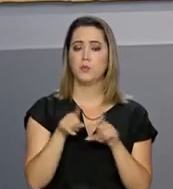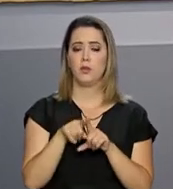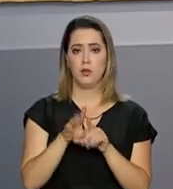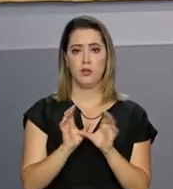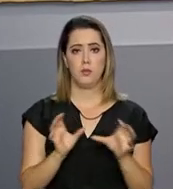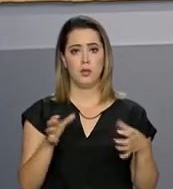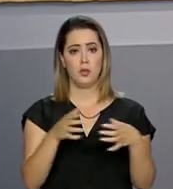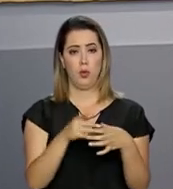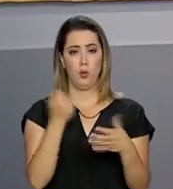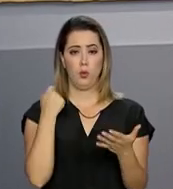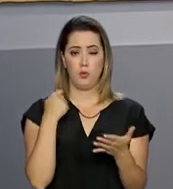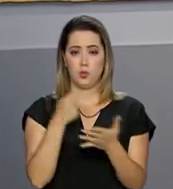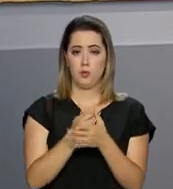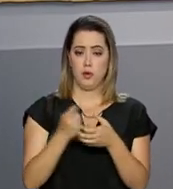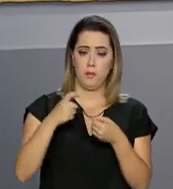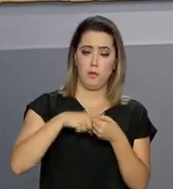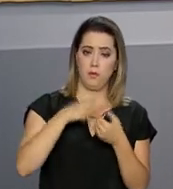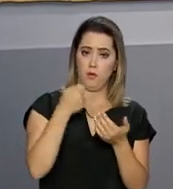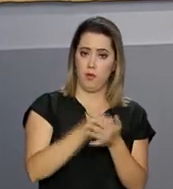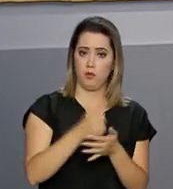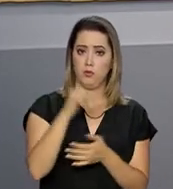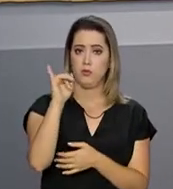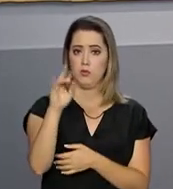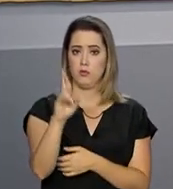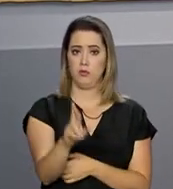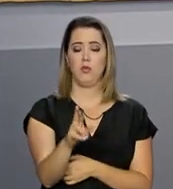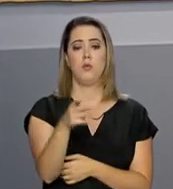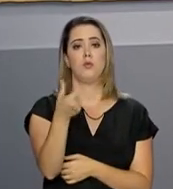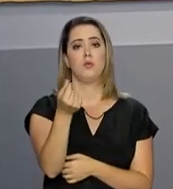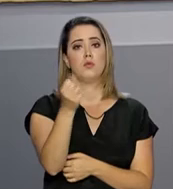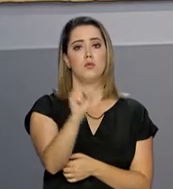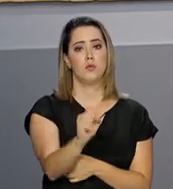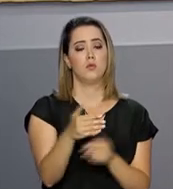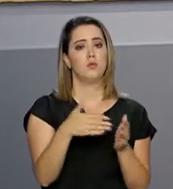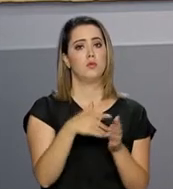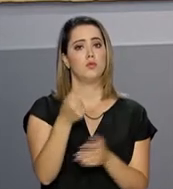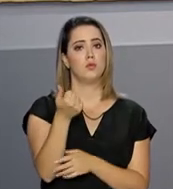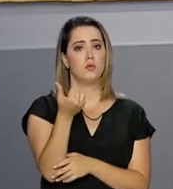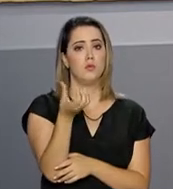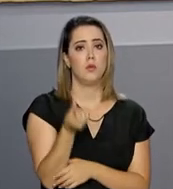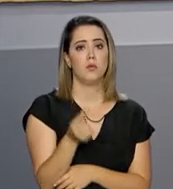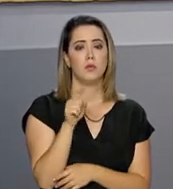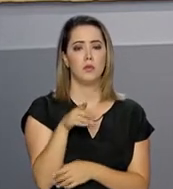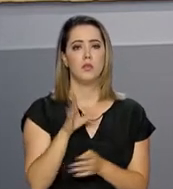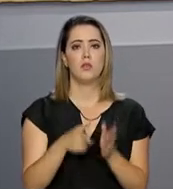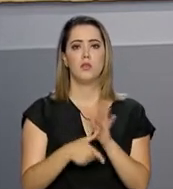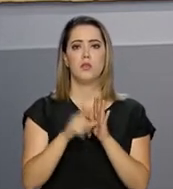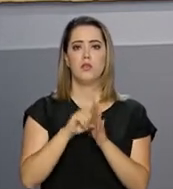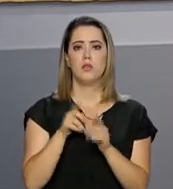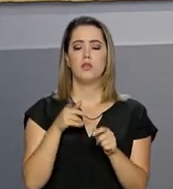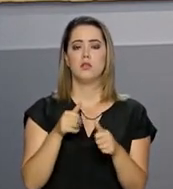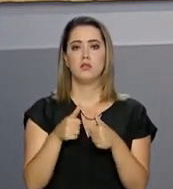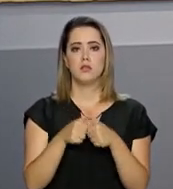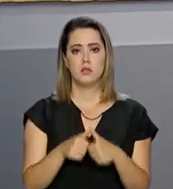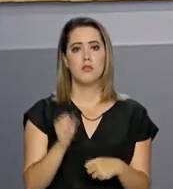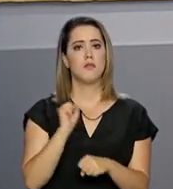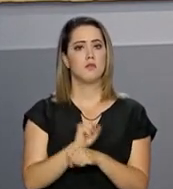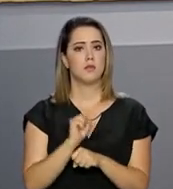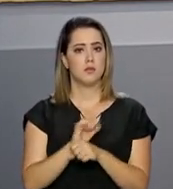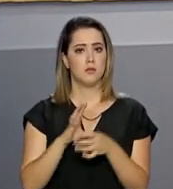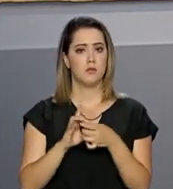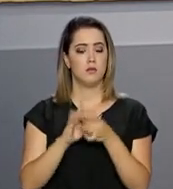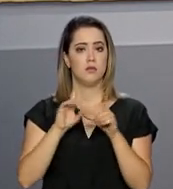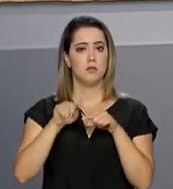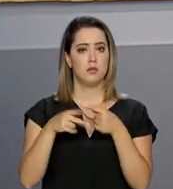estão neste lote restituições de 2008 e 2016 que ficaram na malha fina e foram liberados